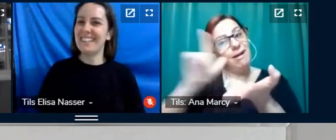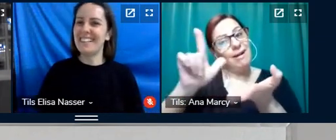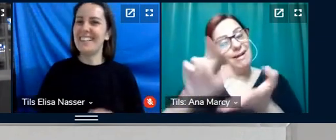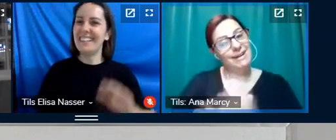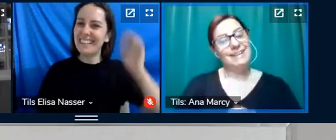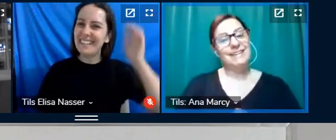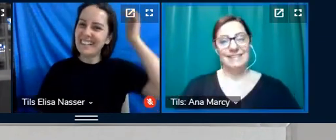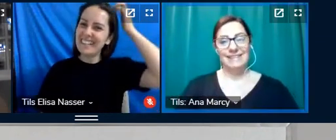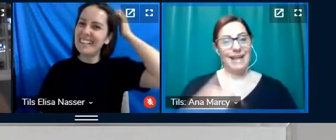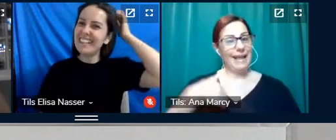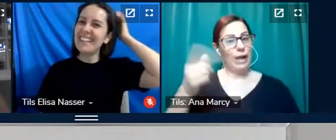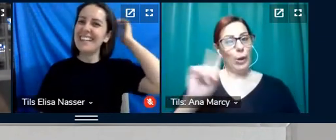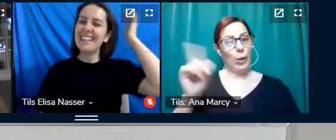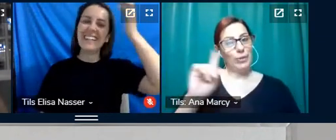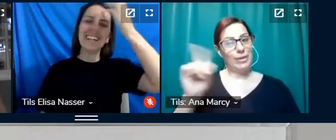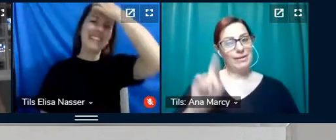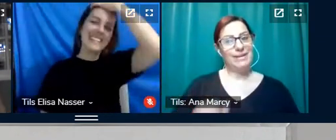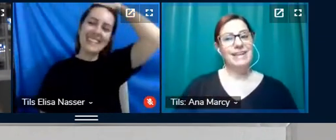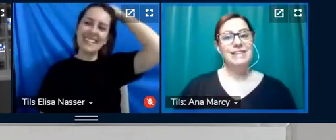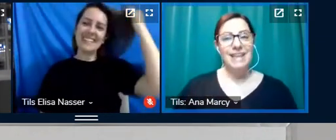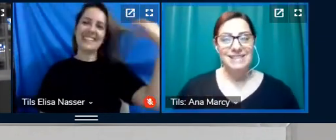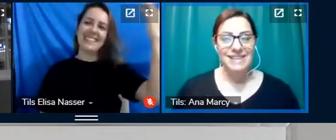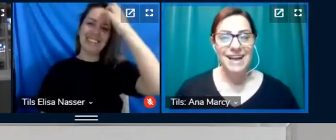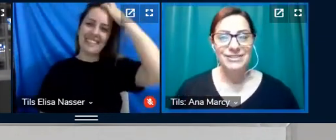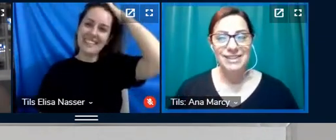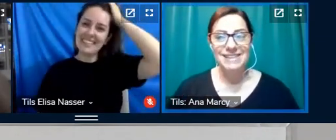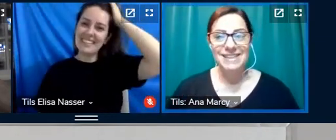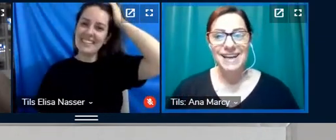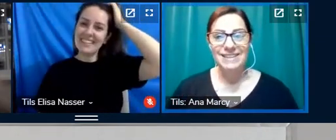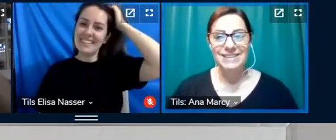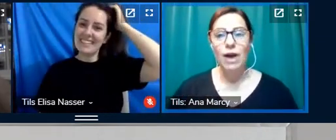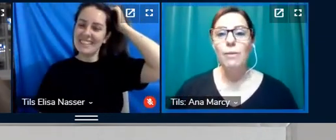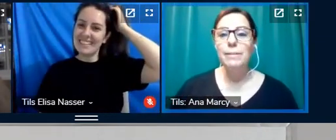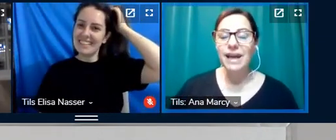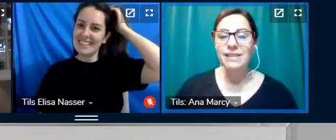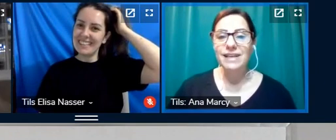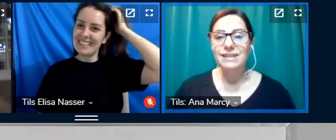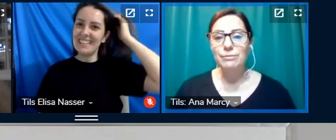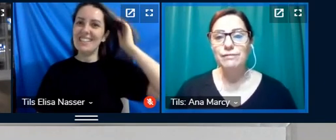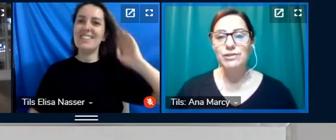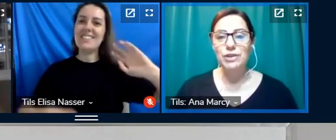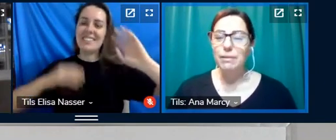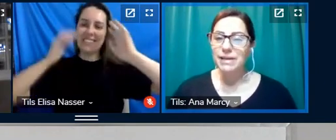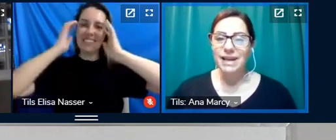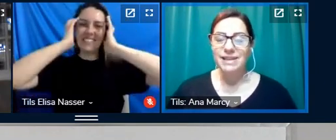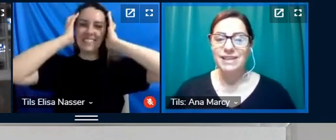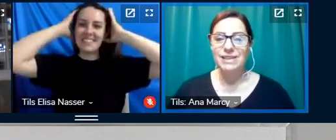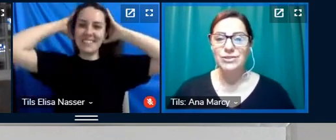É, eu não aprovo ninguém. E não rodo ninguém também.